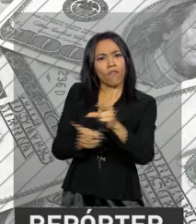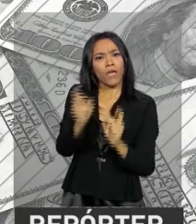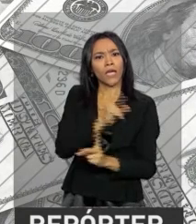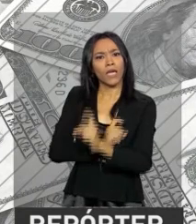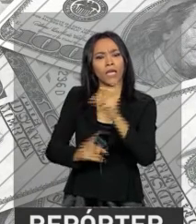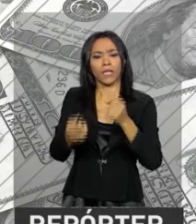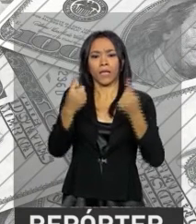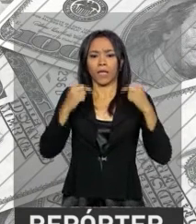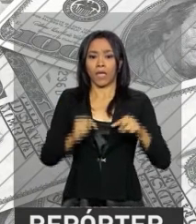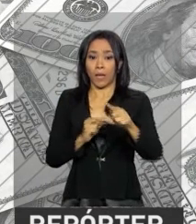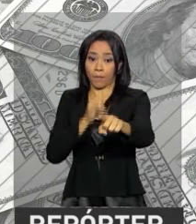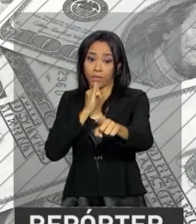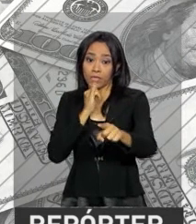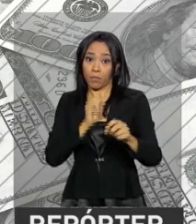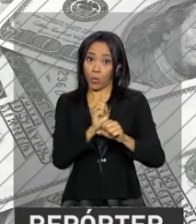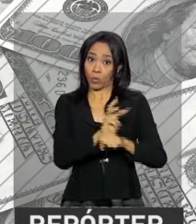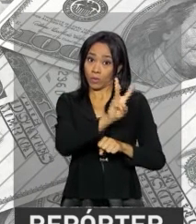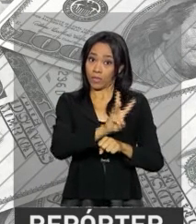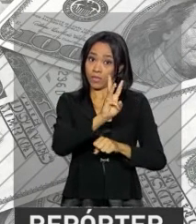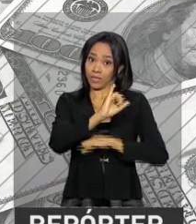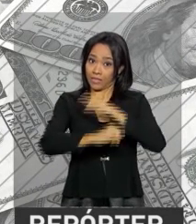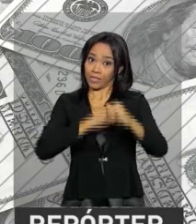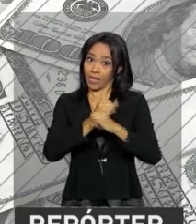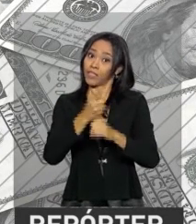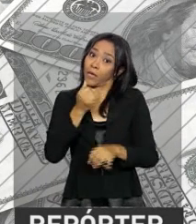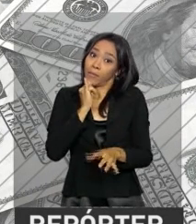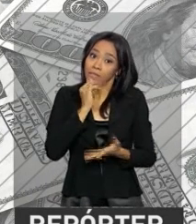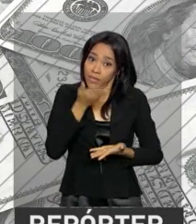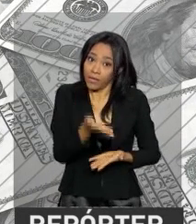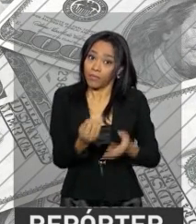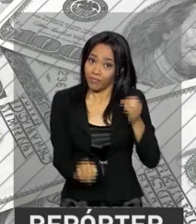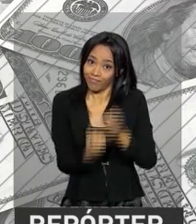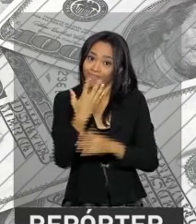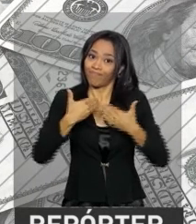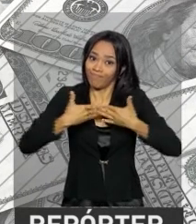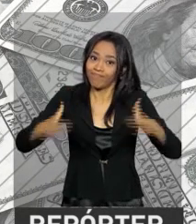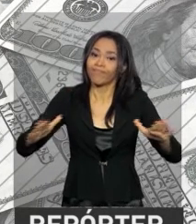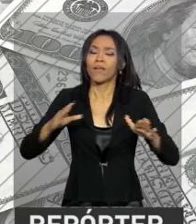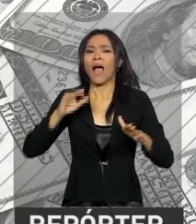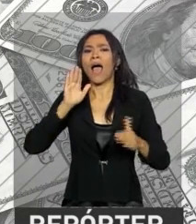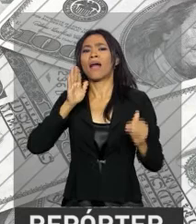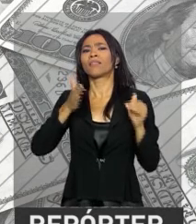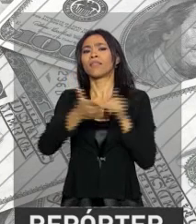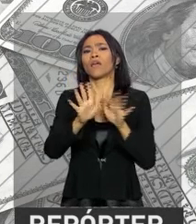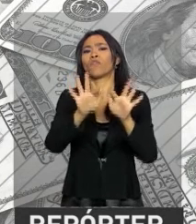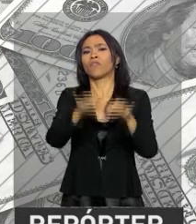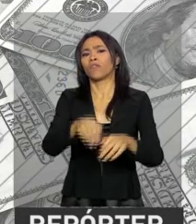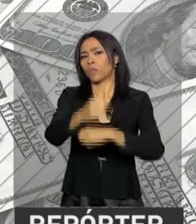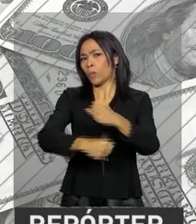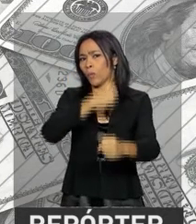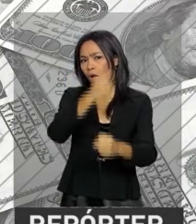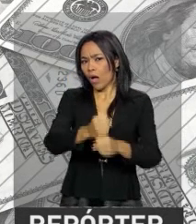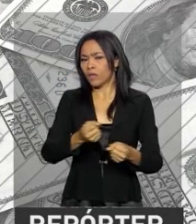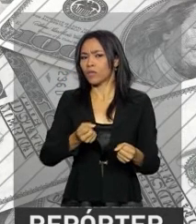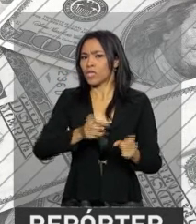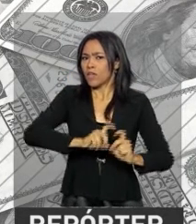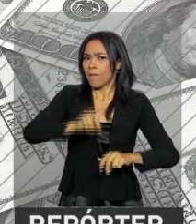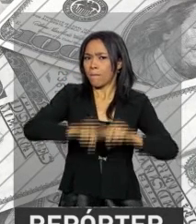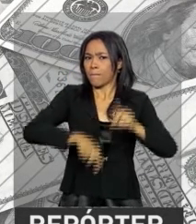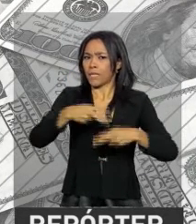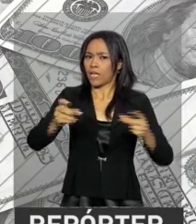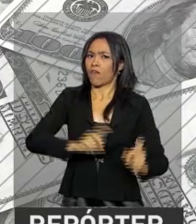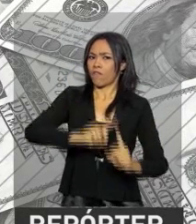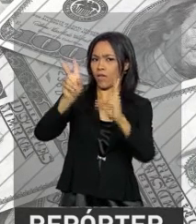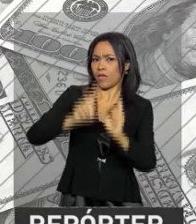portal único do comércio exterior é um exemplo começa a funcionar até o fim do ano no módulo de exportação pelo